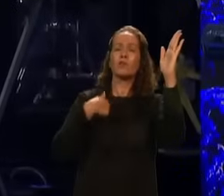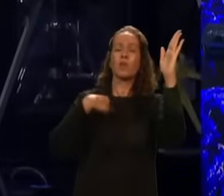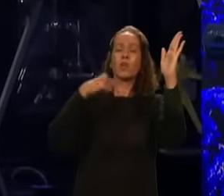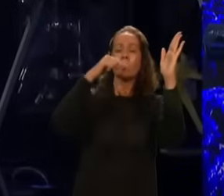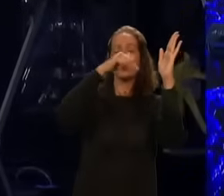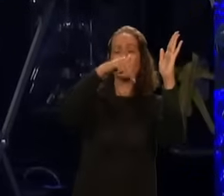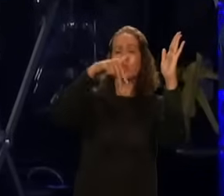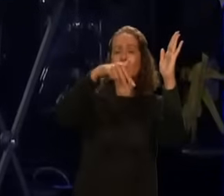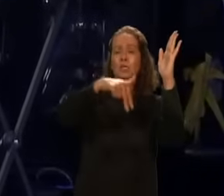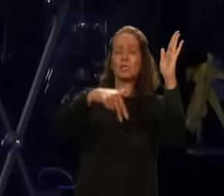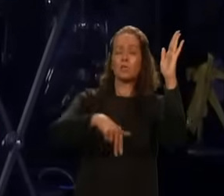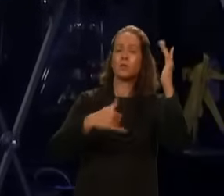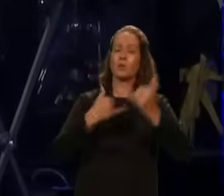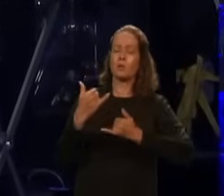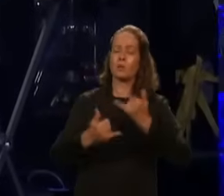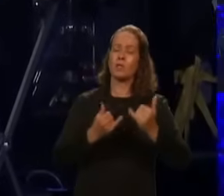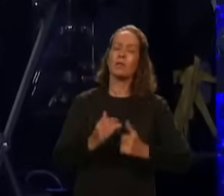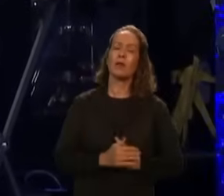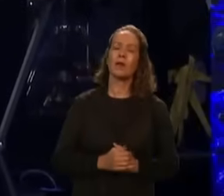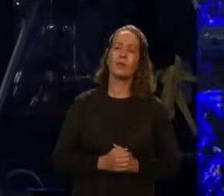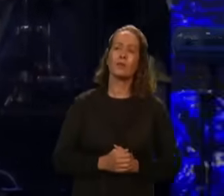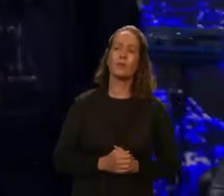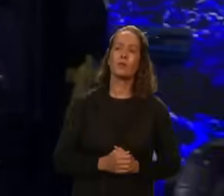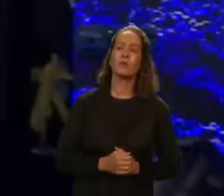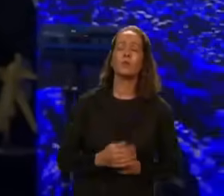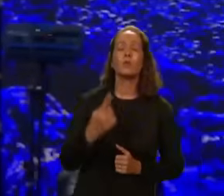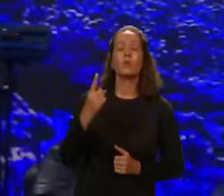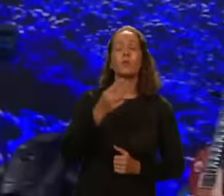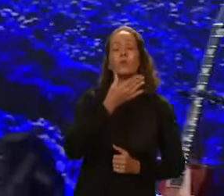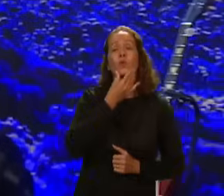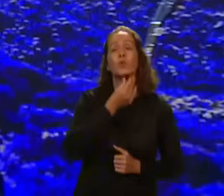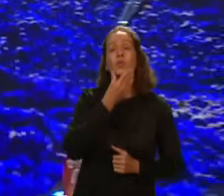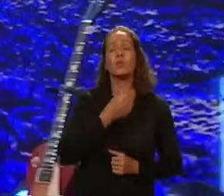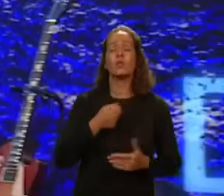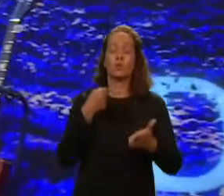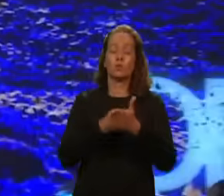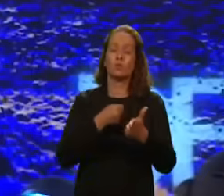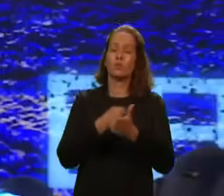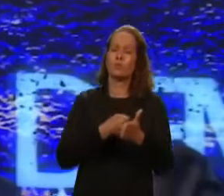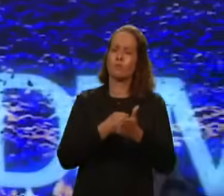brincar. E um dia um menino, quase o dobro do meu tamanho, foi e me bateu.